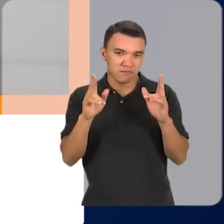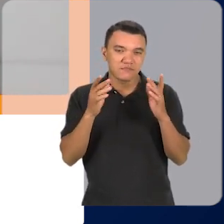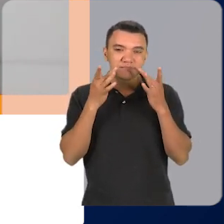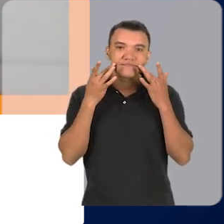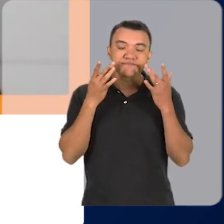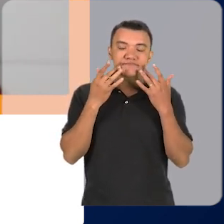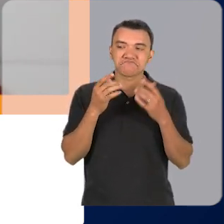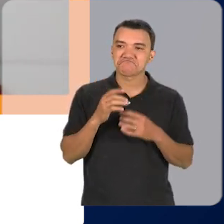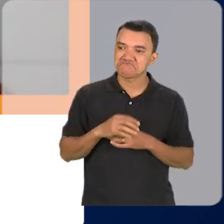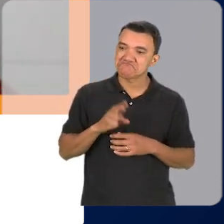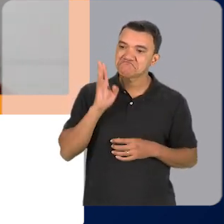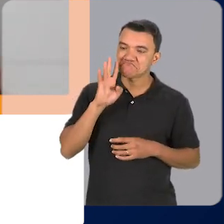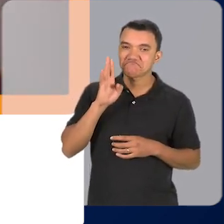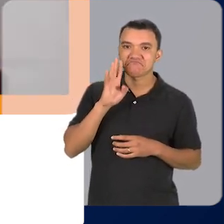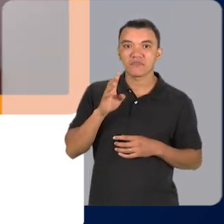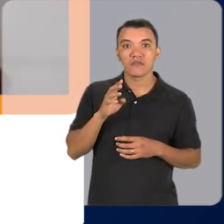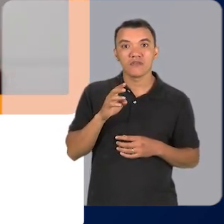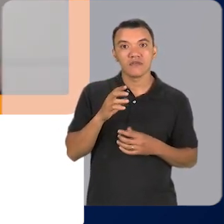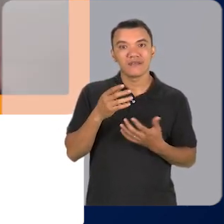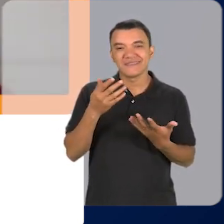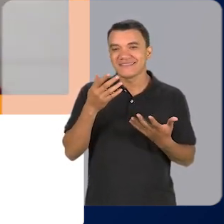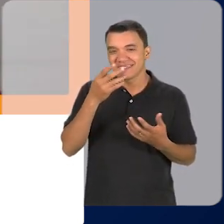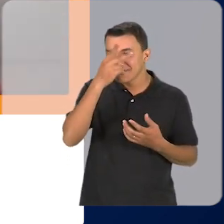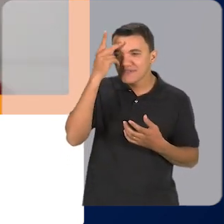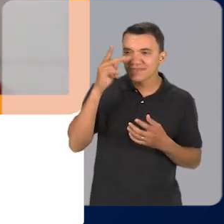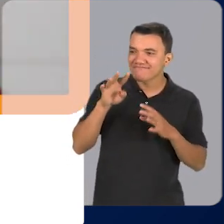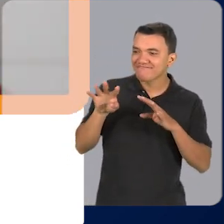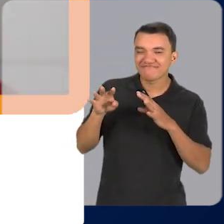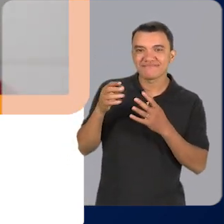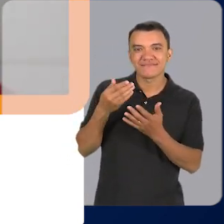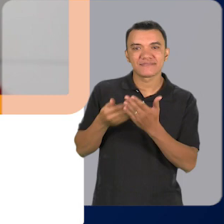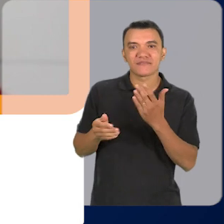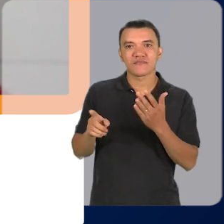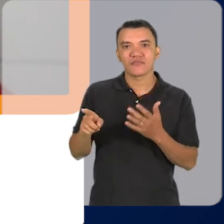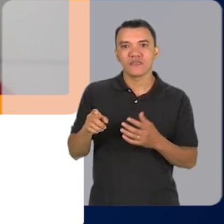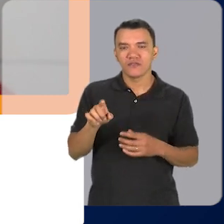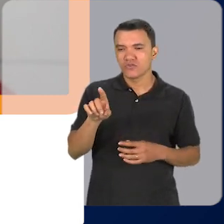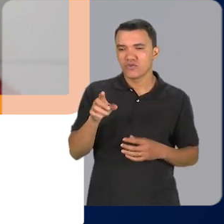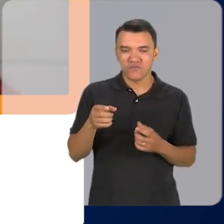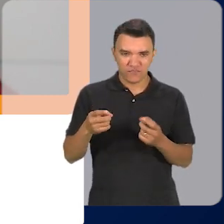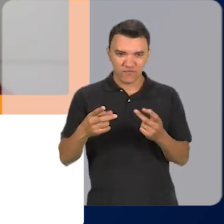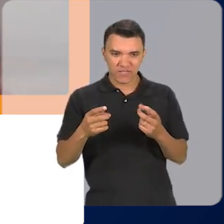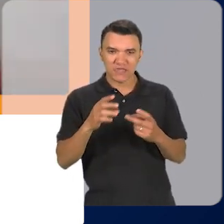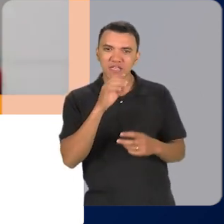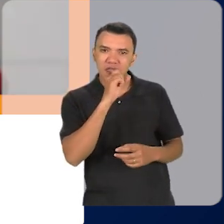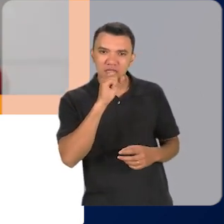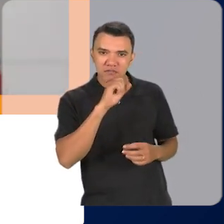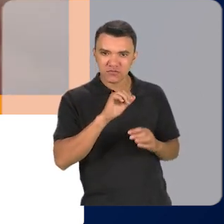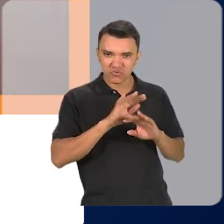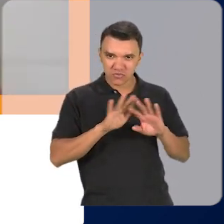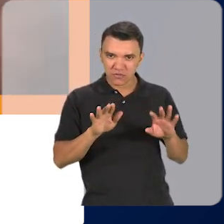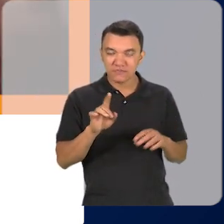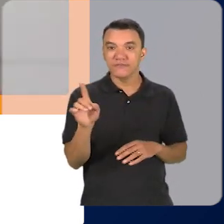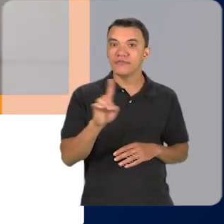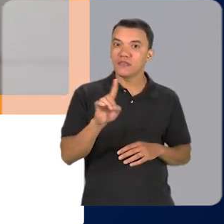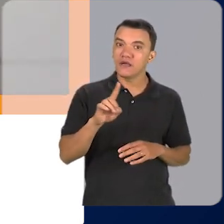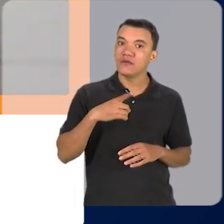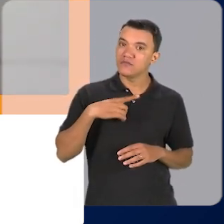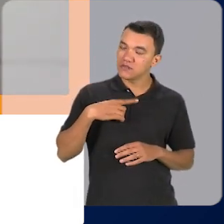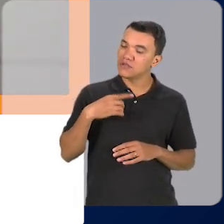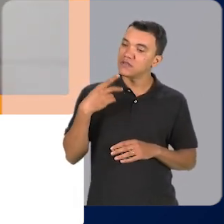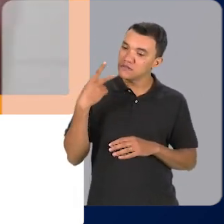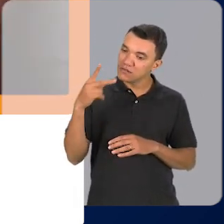muita gente deixa passar, né? O laranjeiro ali, apenas uma pessoa vendendo laranja. Não. Tem todo um contexto histórico por